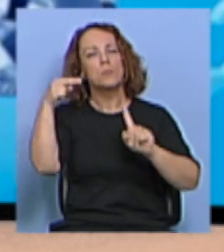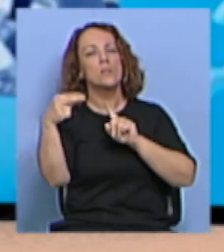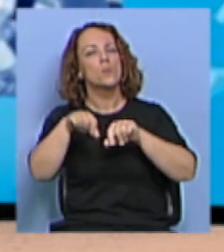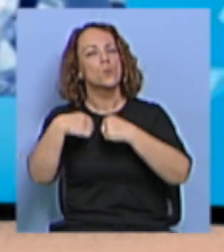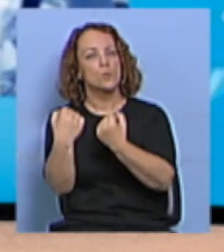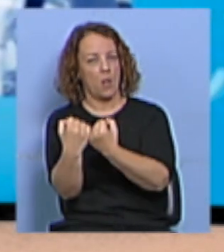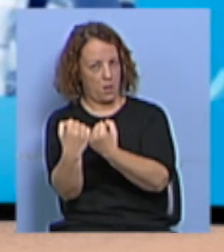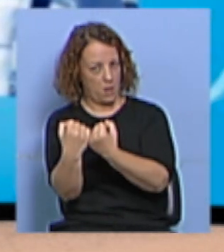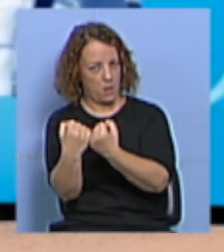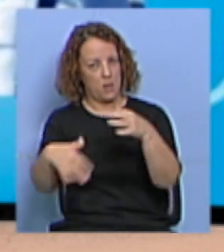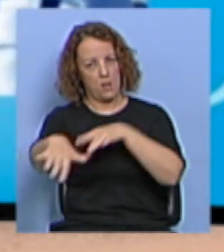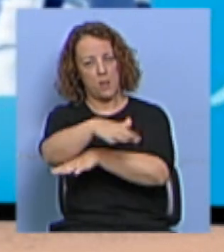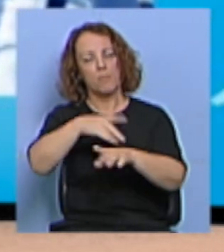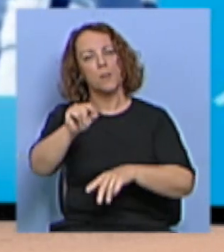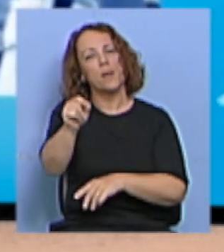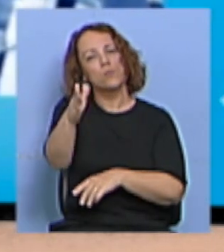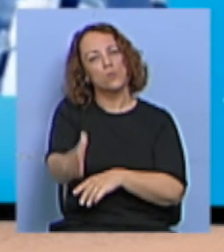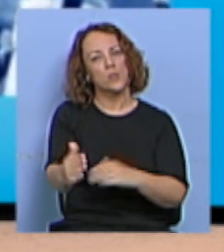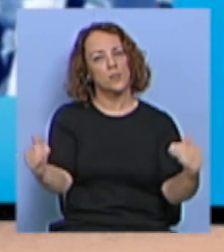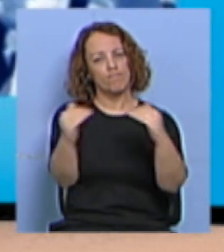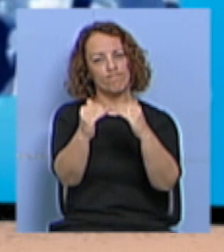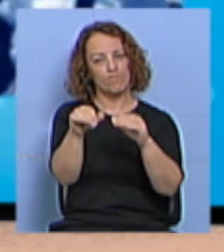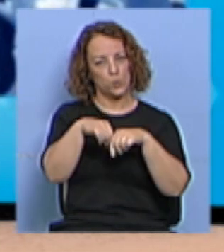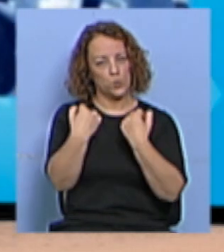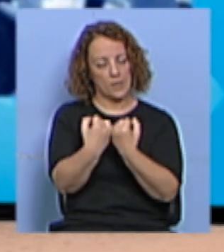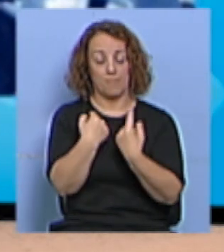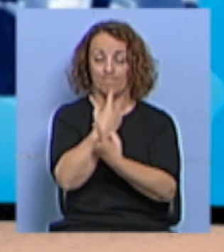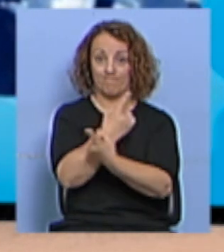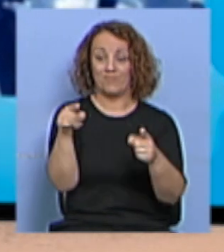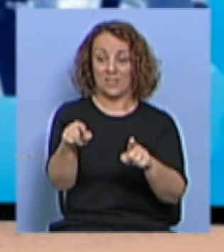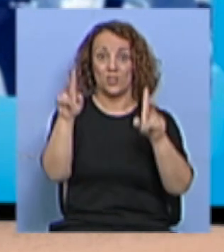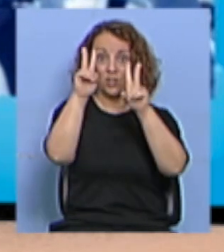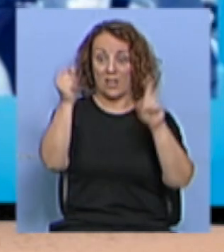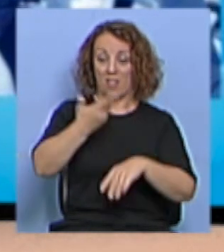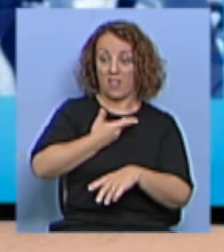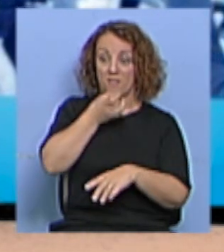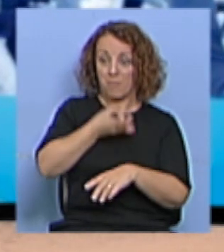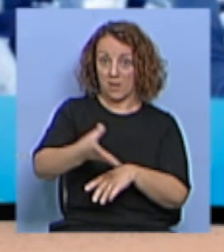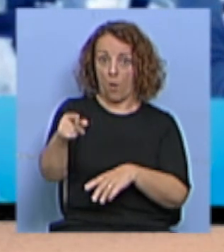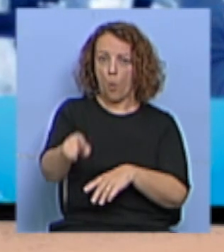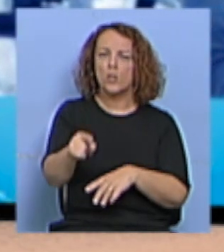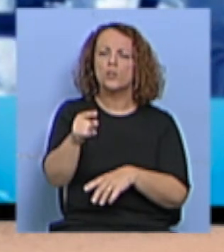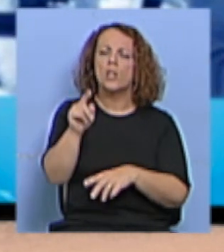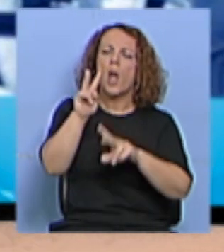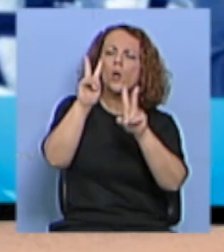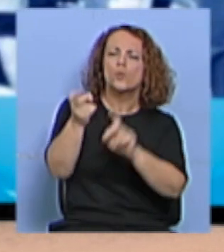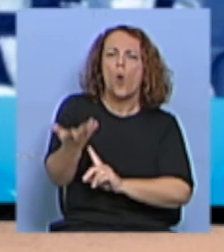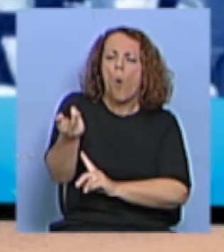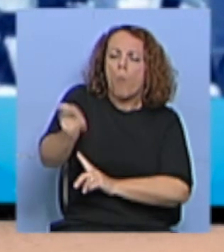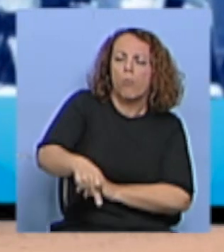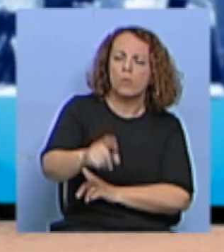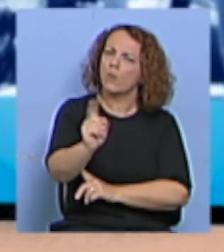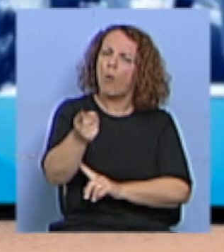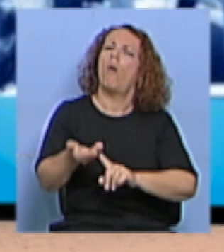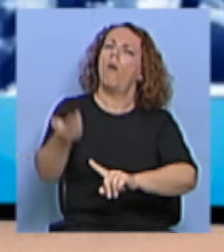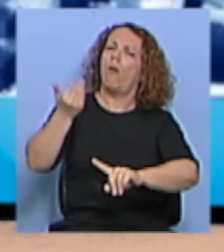numa lógica de justiça social. E por isso, como digo, esta questão do perdão da dívida não é uma questão nova, é uma questão que já foi alvo também de